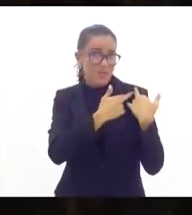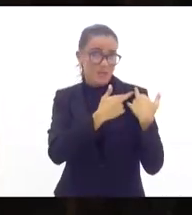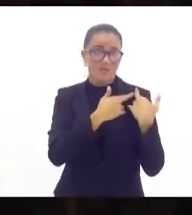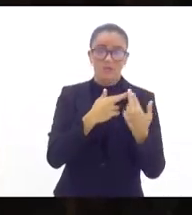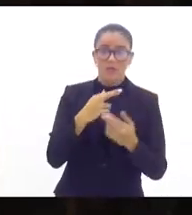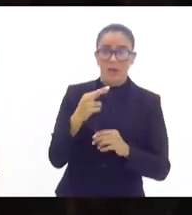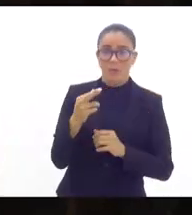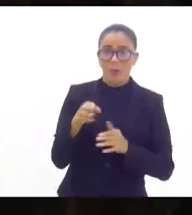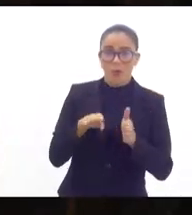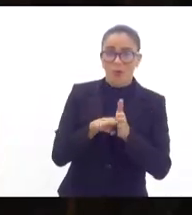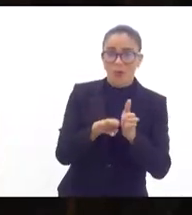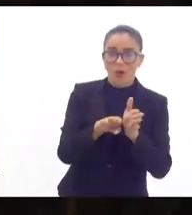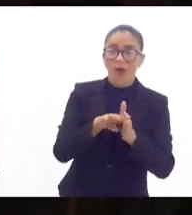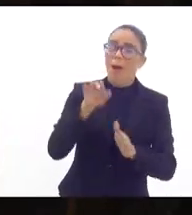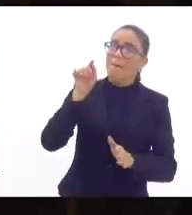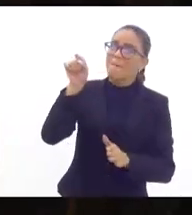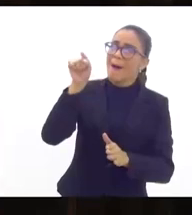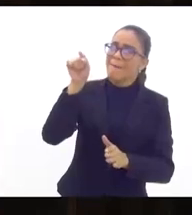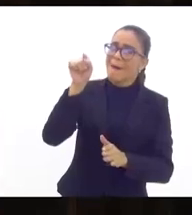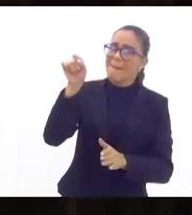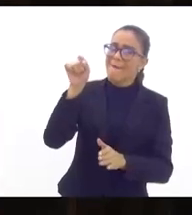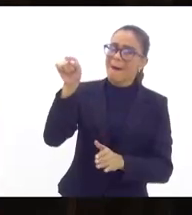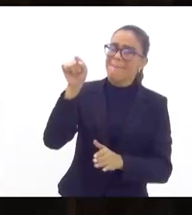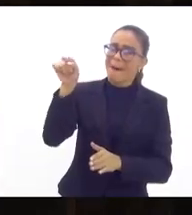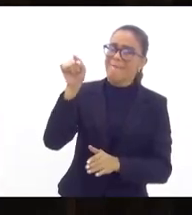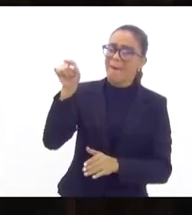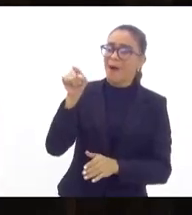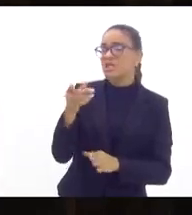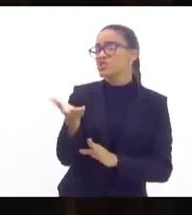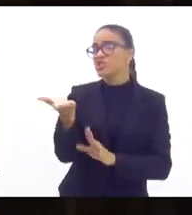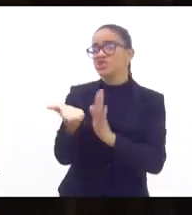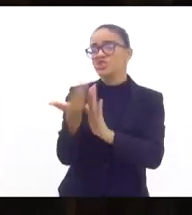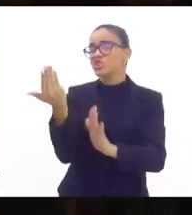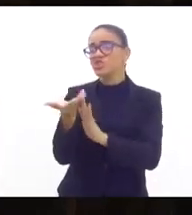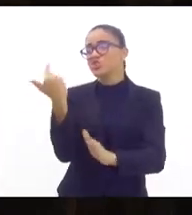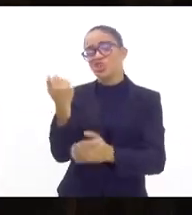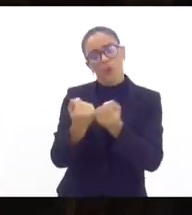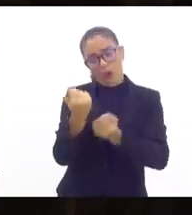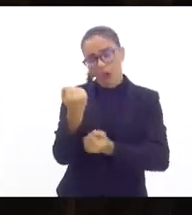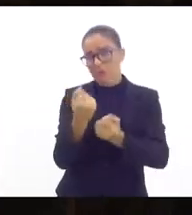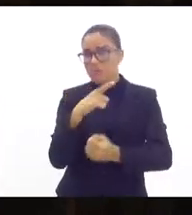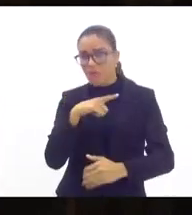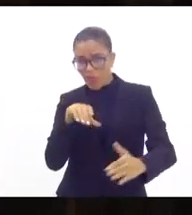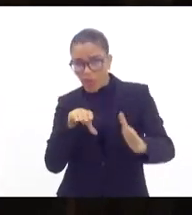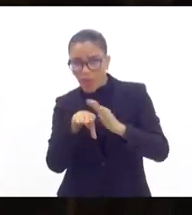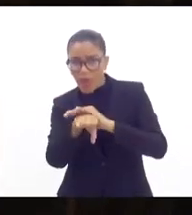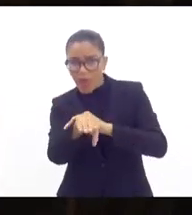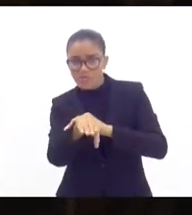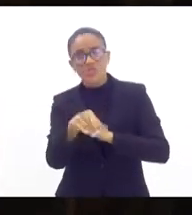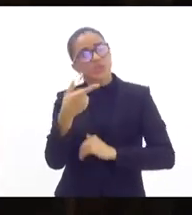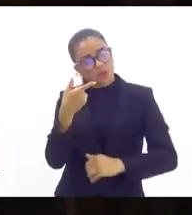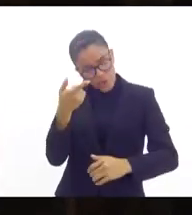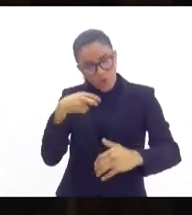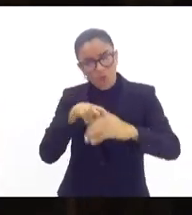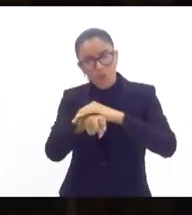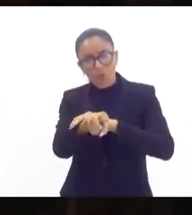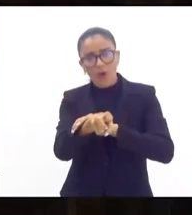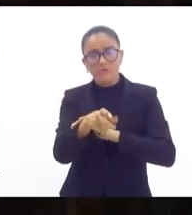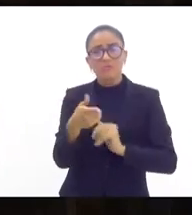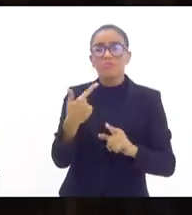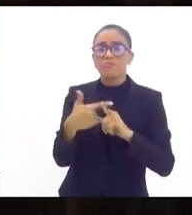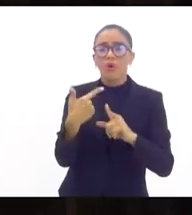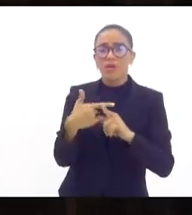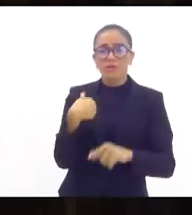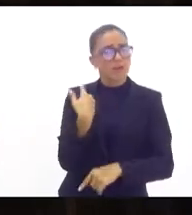na porta da pessoa na campainha da pessoa e pergunta se ela não vai tirar o carro se ela tem garagem que ela guarde o carro dela na garagem porque senão eles